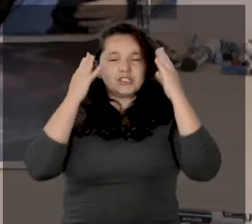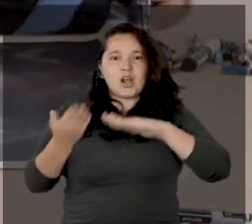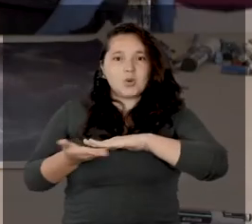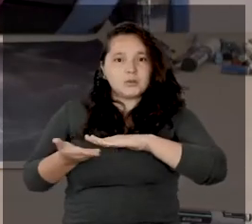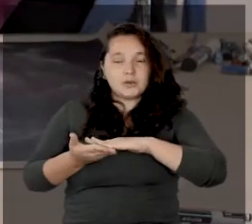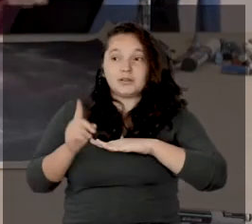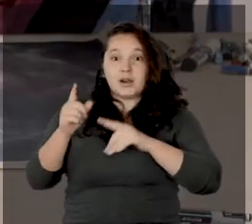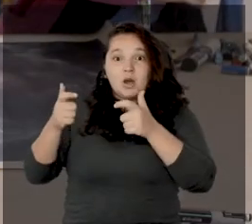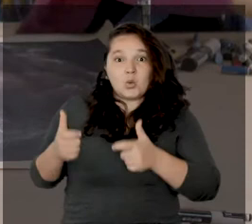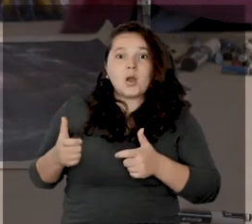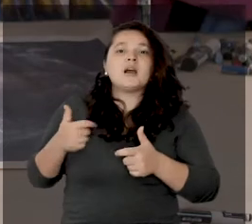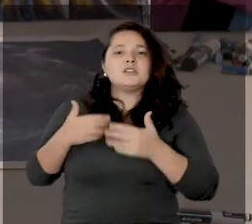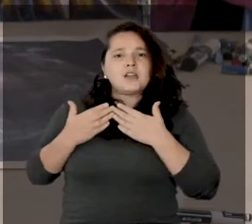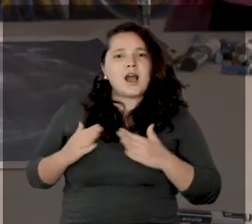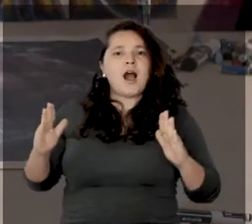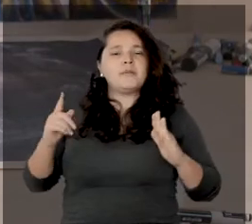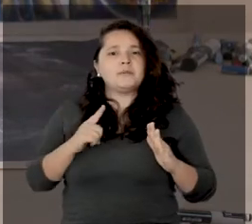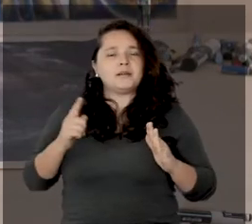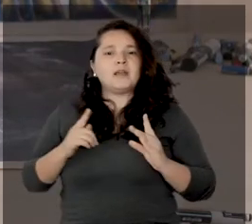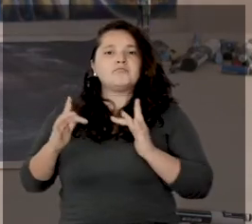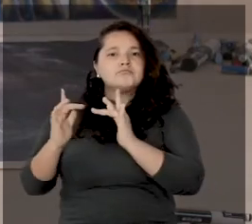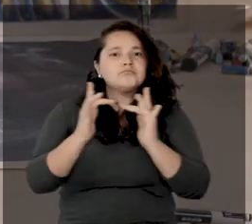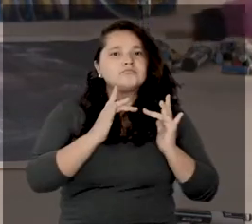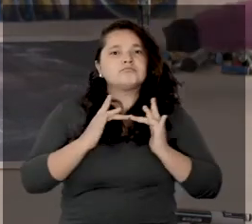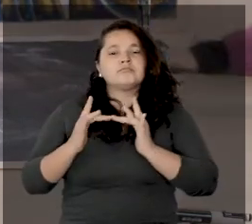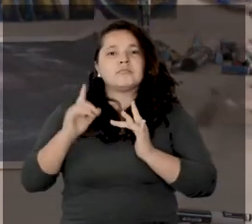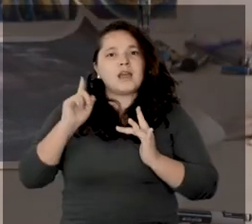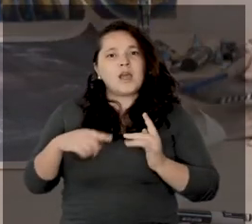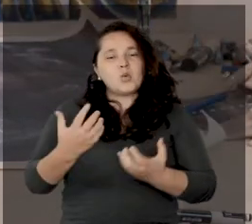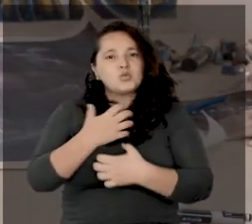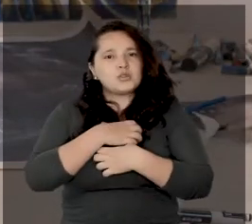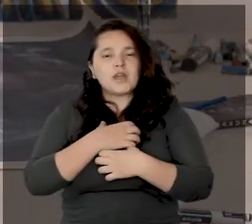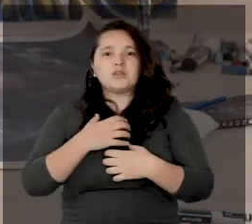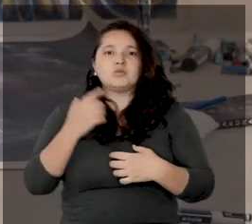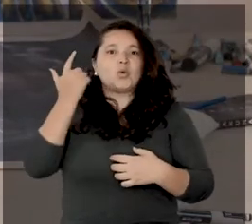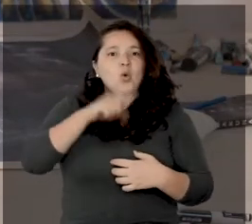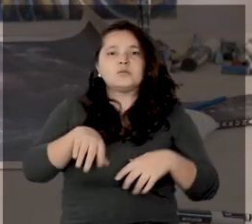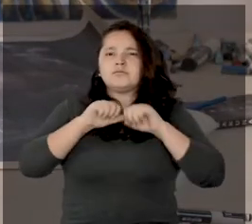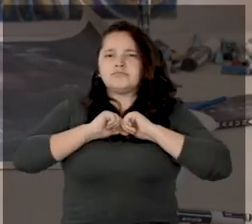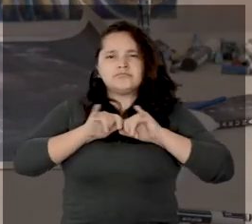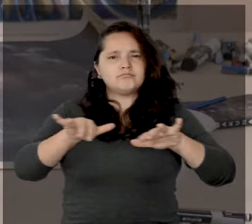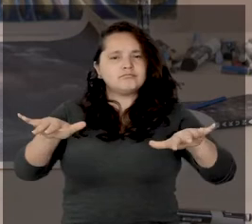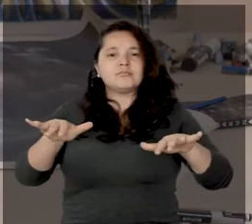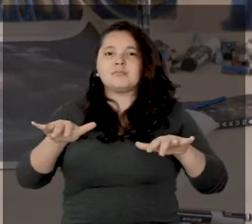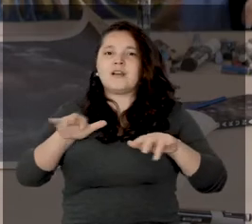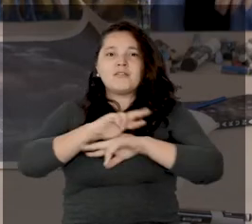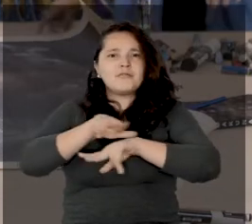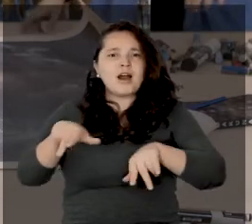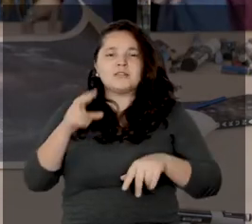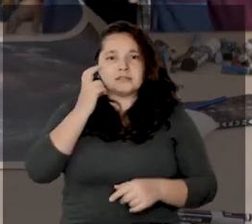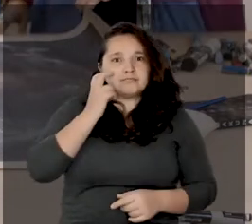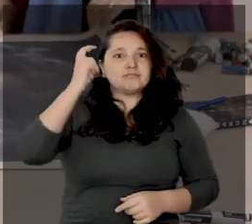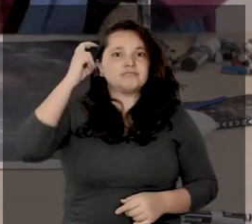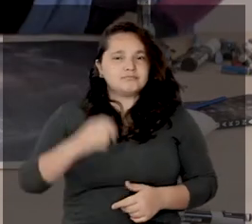abre para essa interatividade, né, como uma plataforma também de expansão desses vários